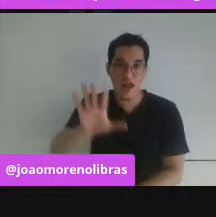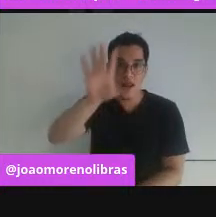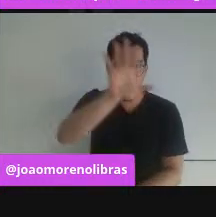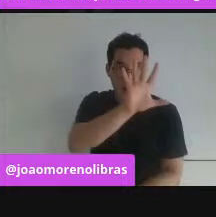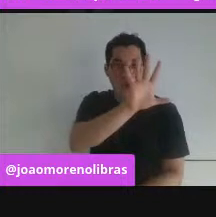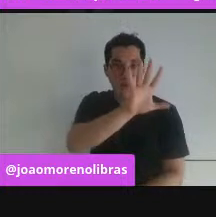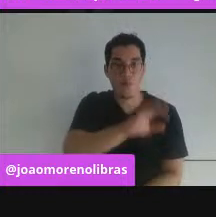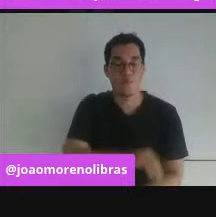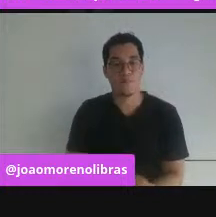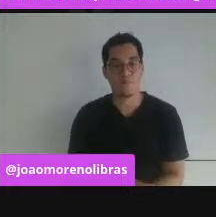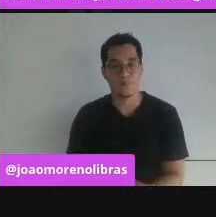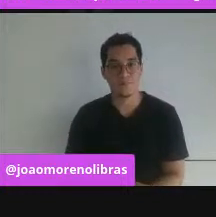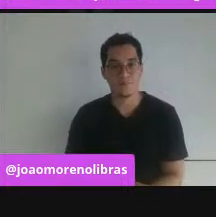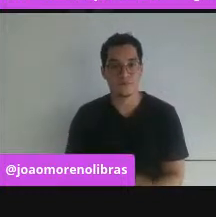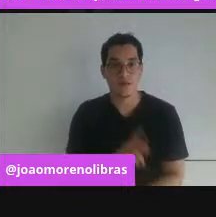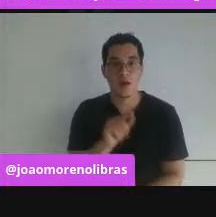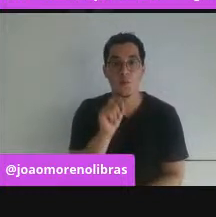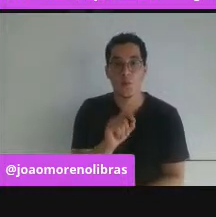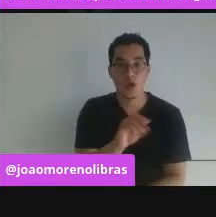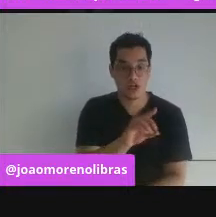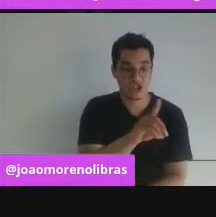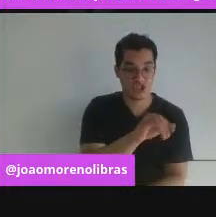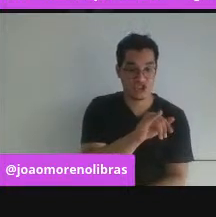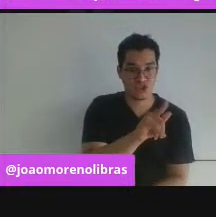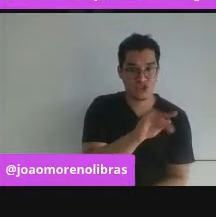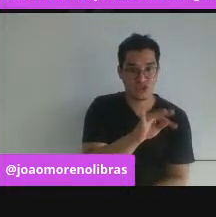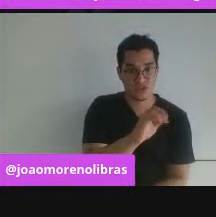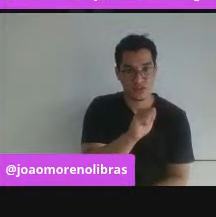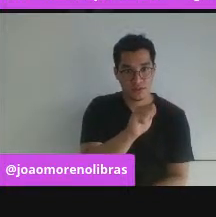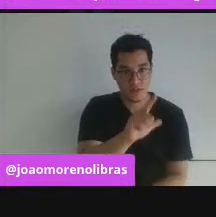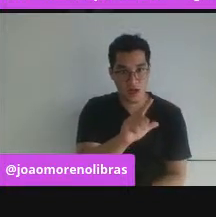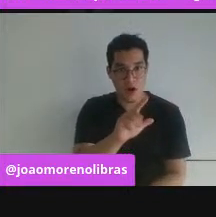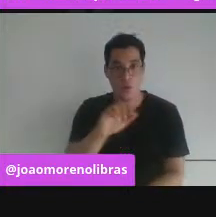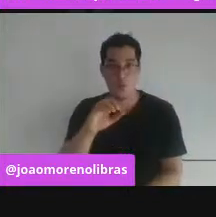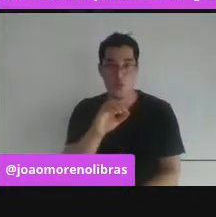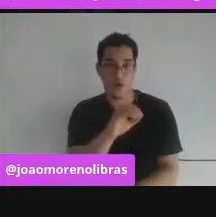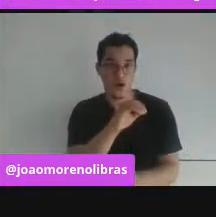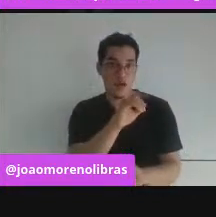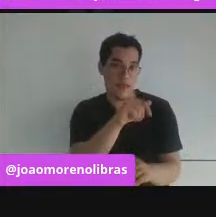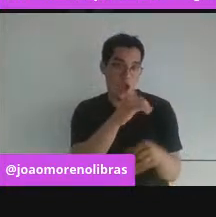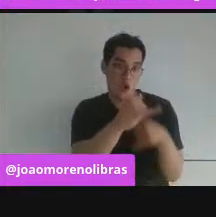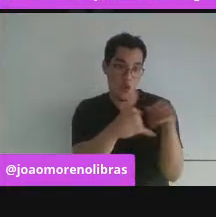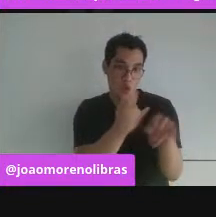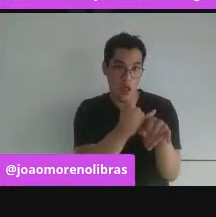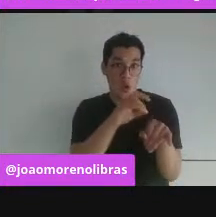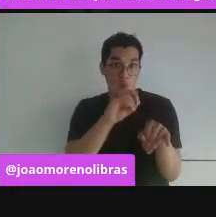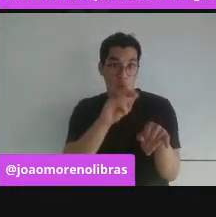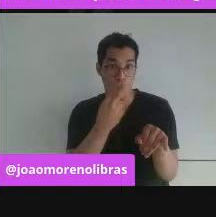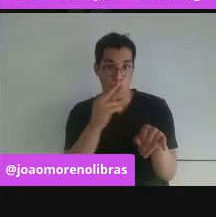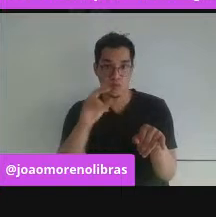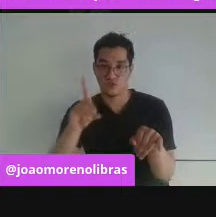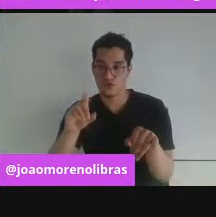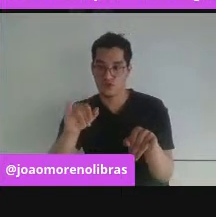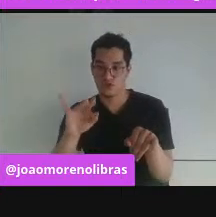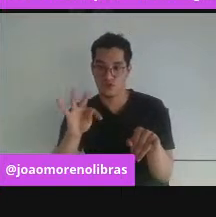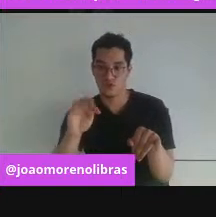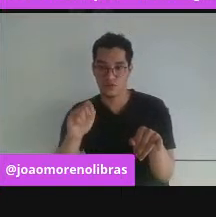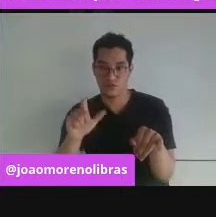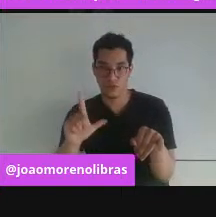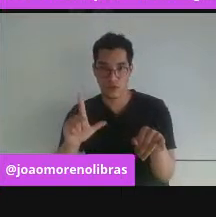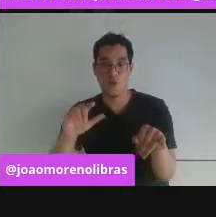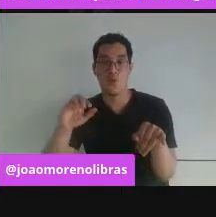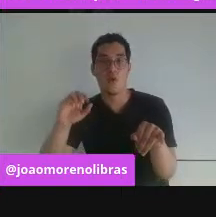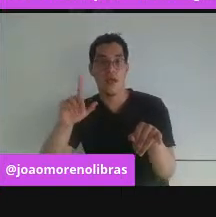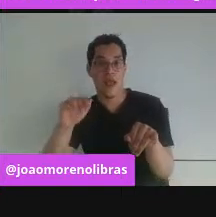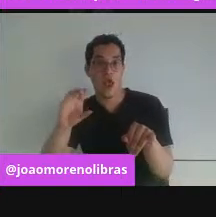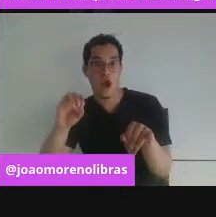a diferença entre digital produzido online ou offline e textos das demais